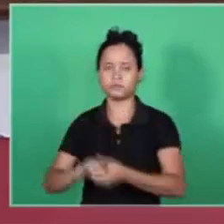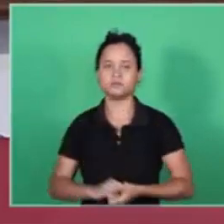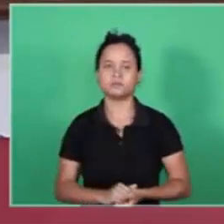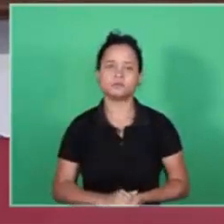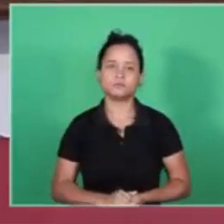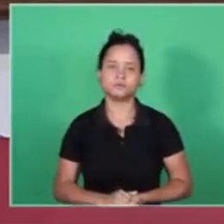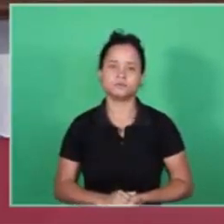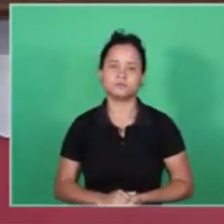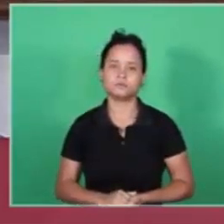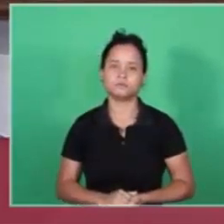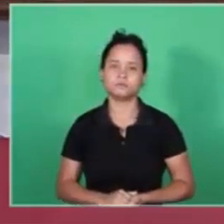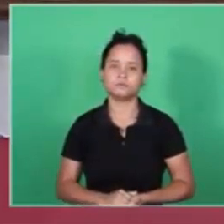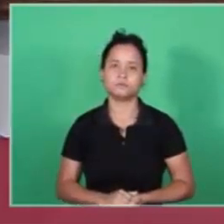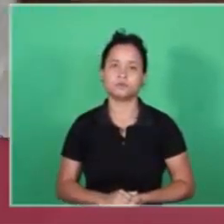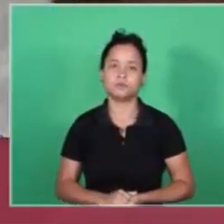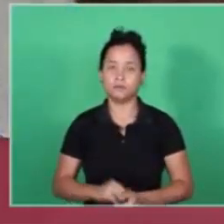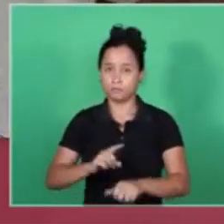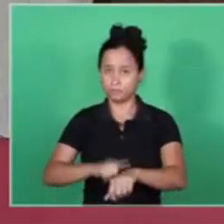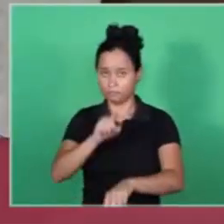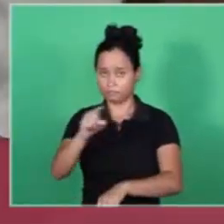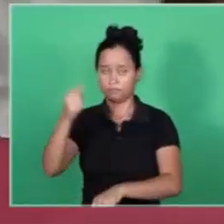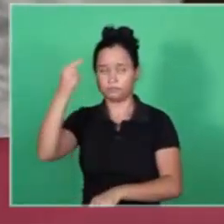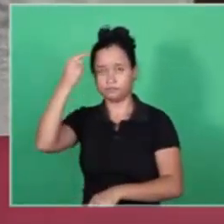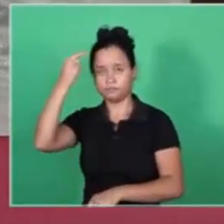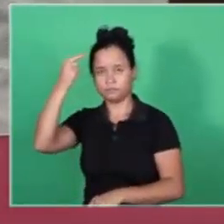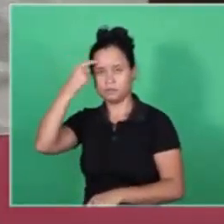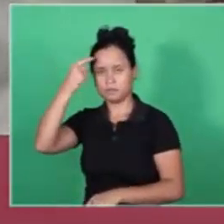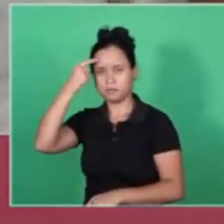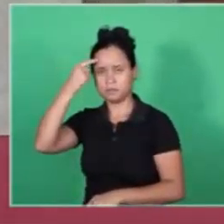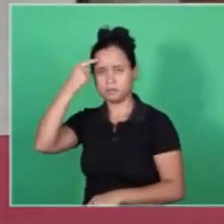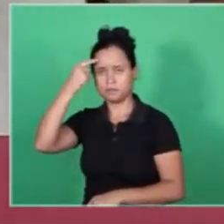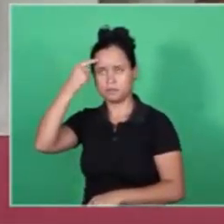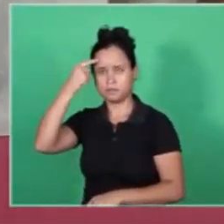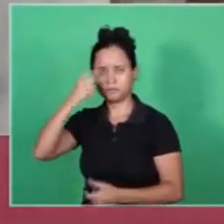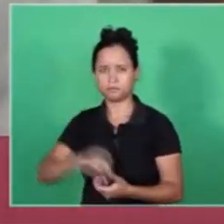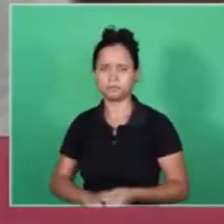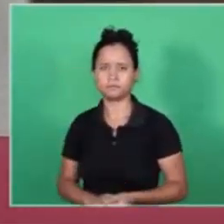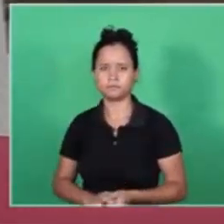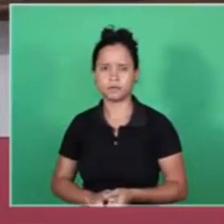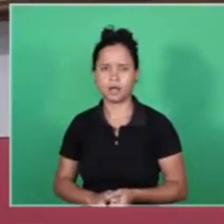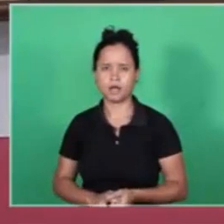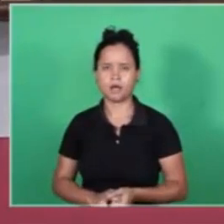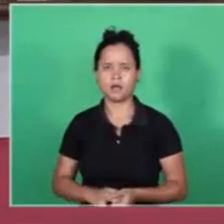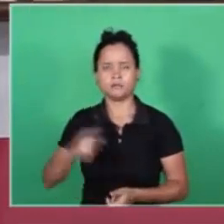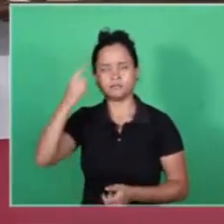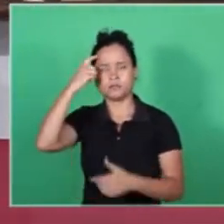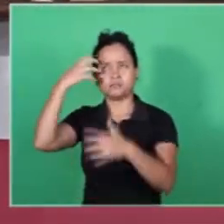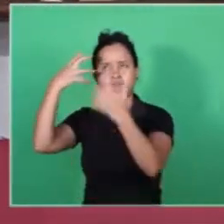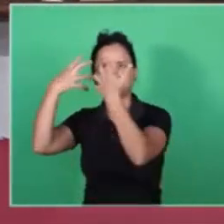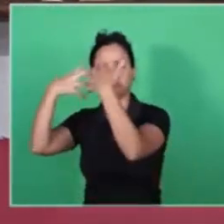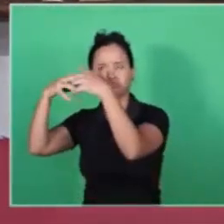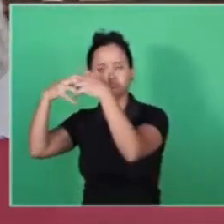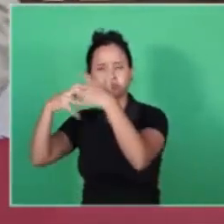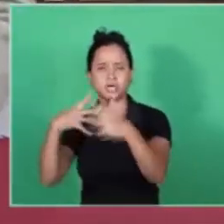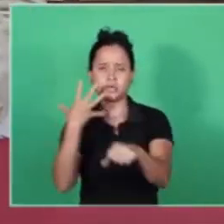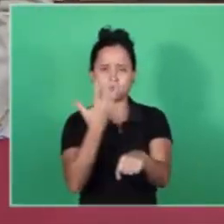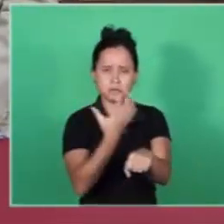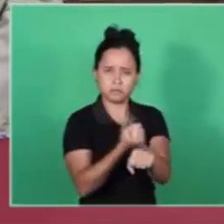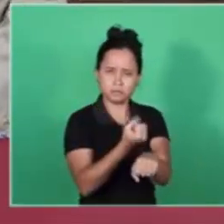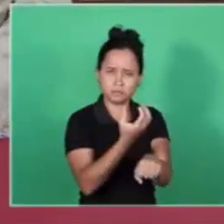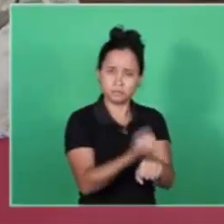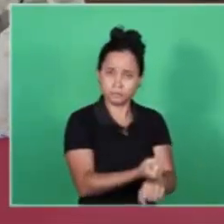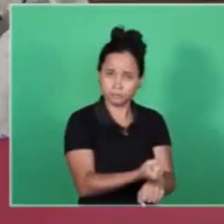quando você coloca a mente e a extensão e a matéria, você está em